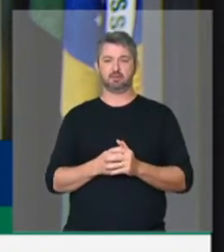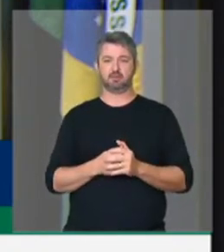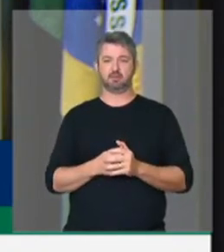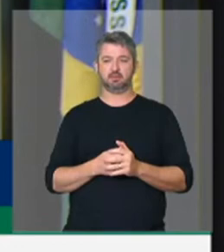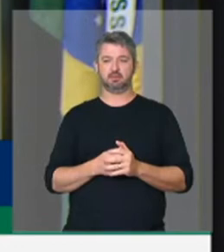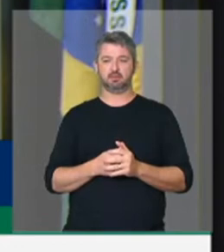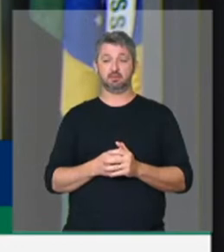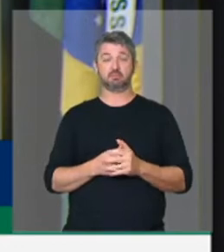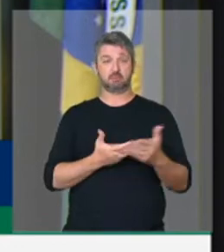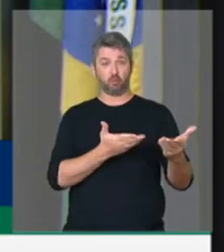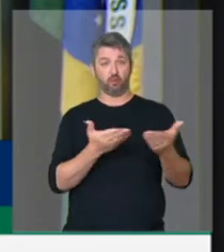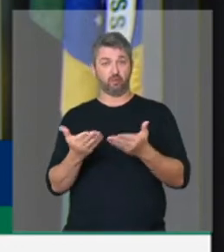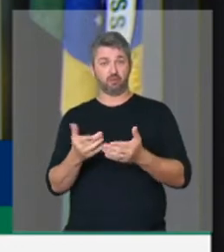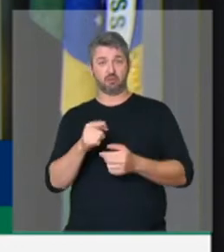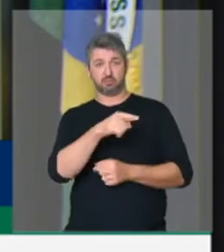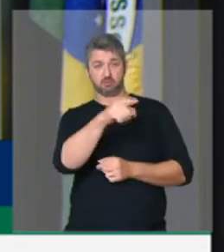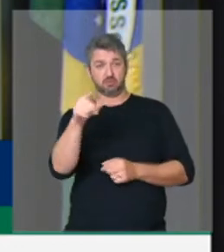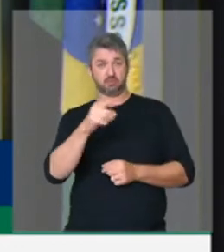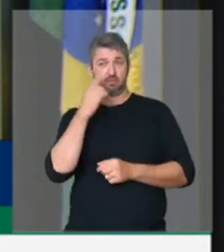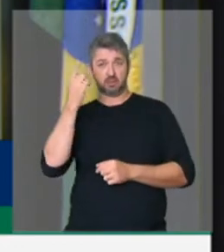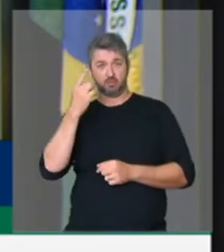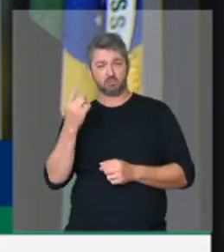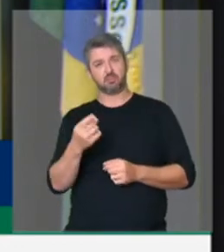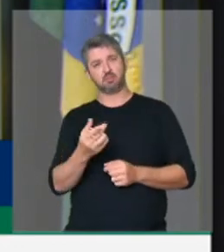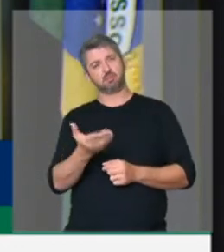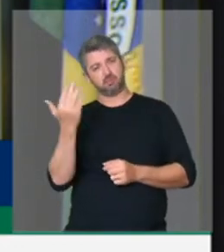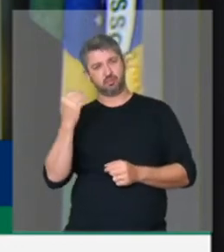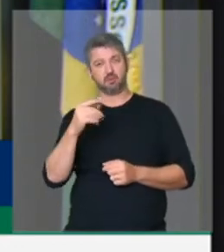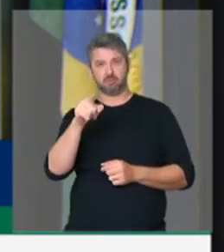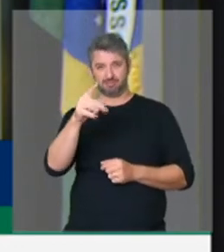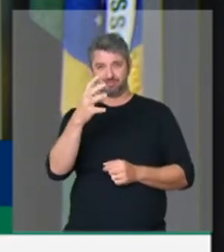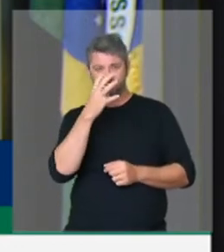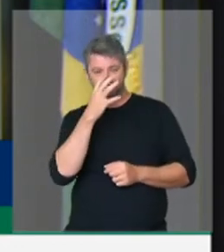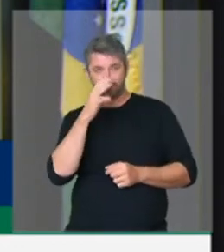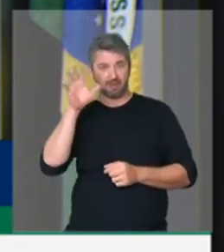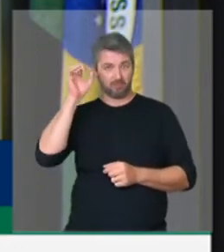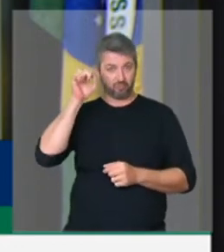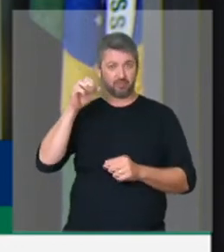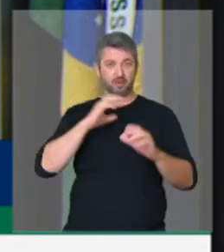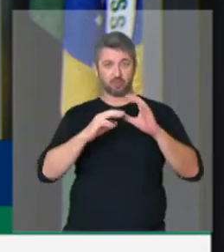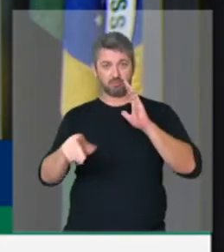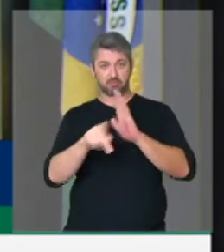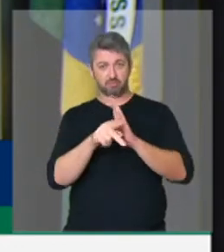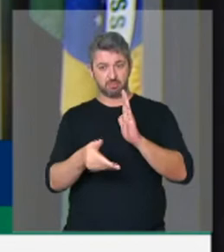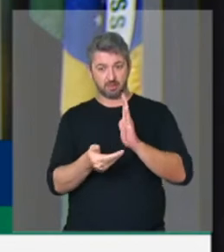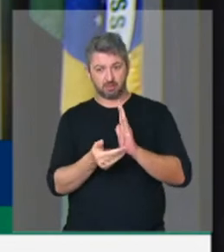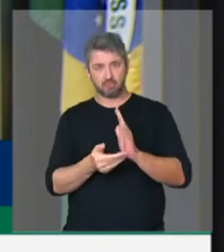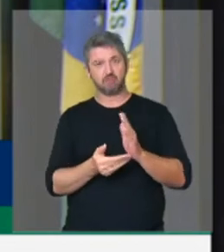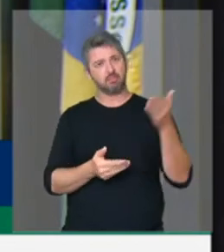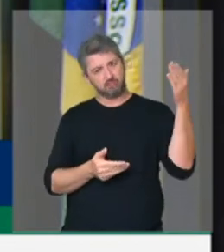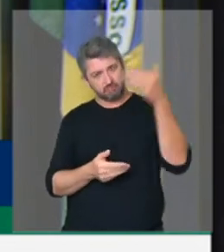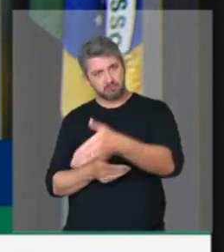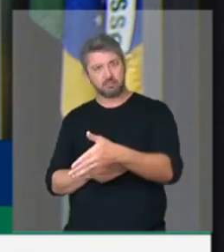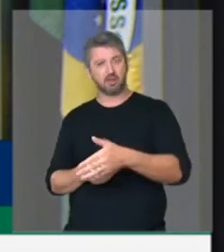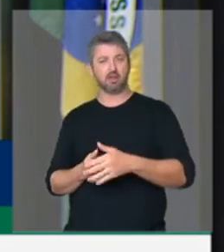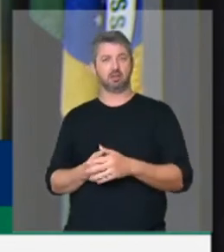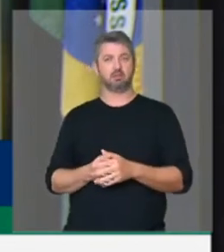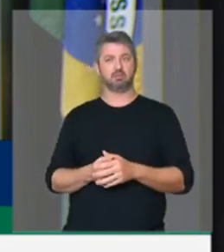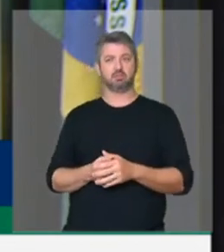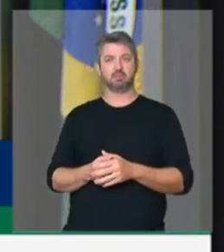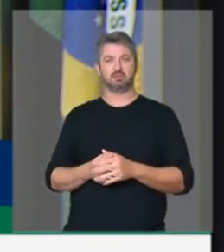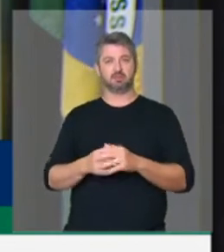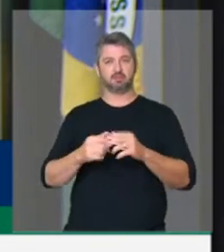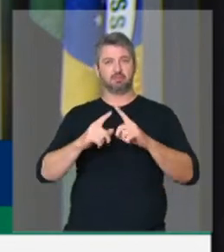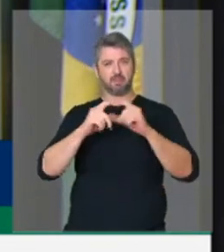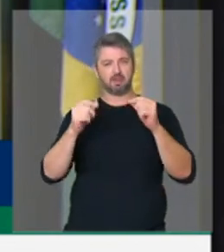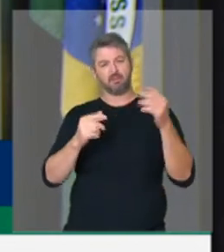faço o convite para todos os deputados e para todos aqueles que nos ouvem pelos meios de comunicação da Câmara, que compareçam, pessoal aqui de